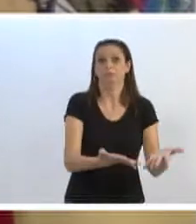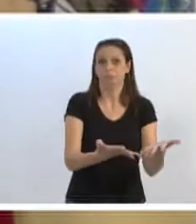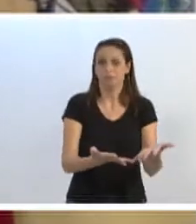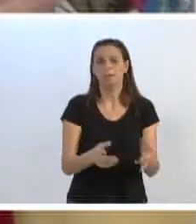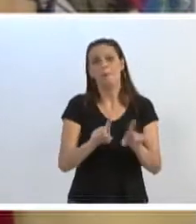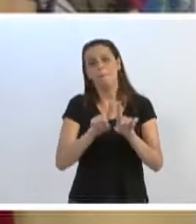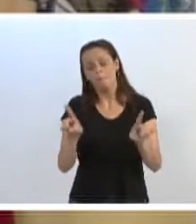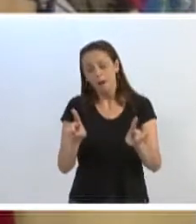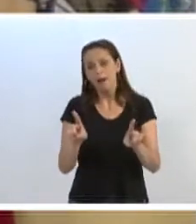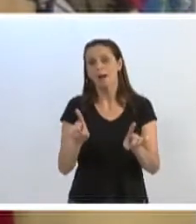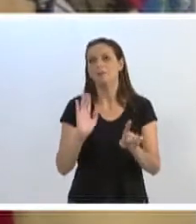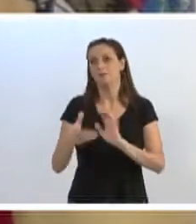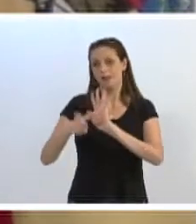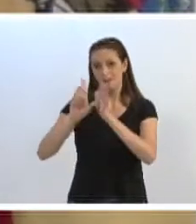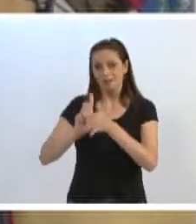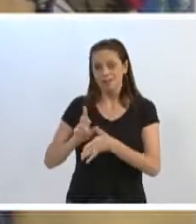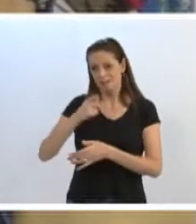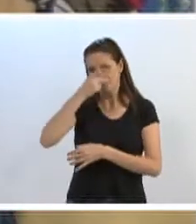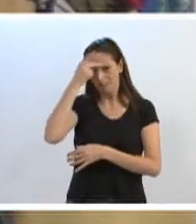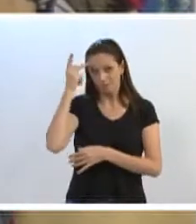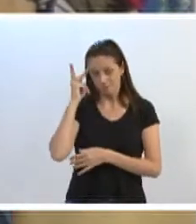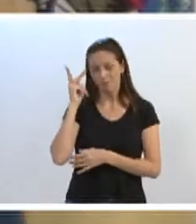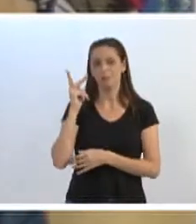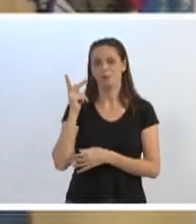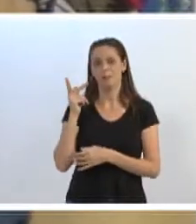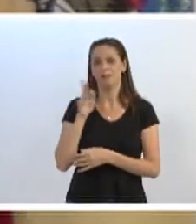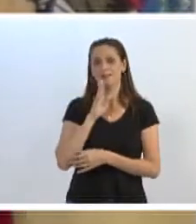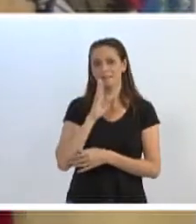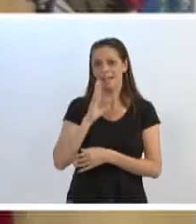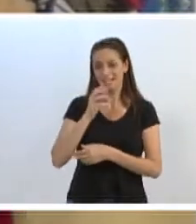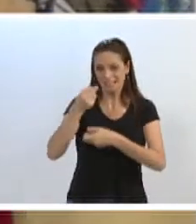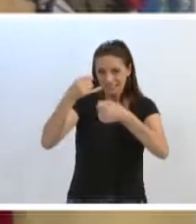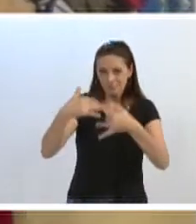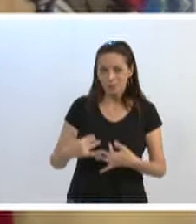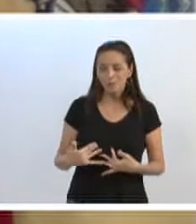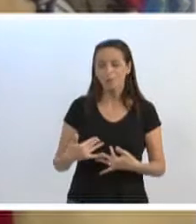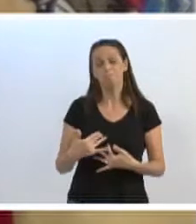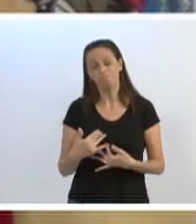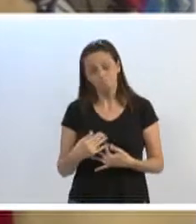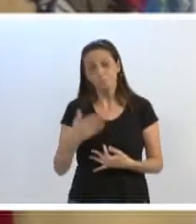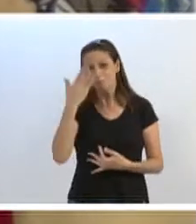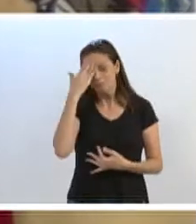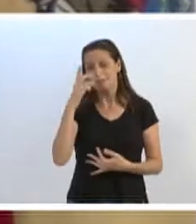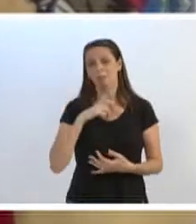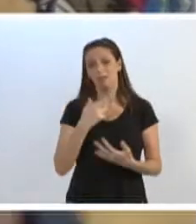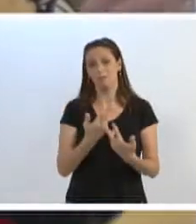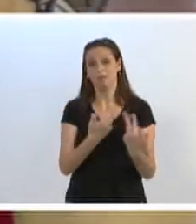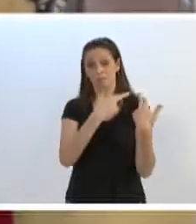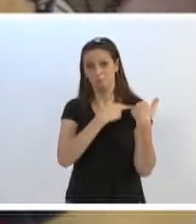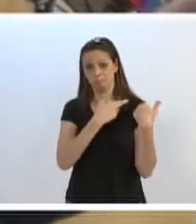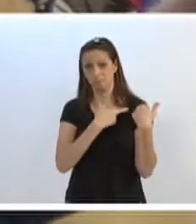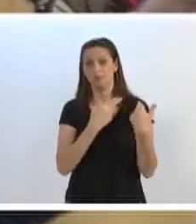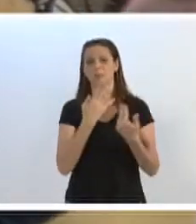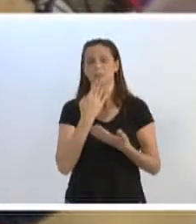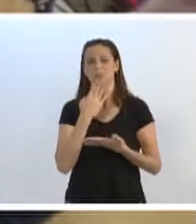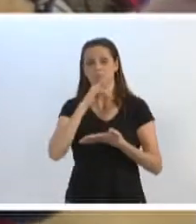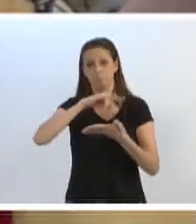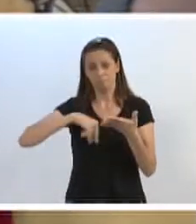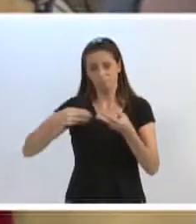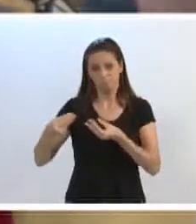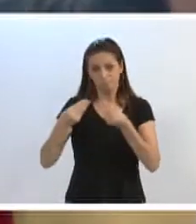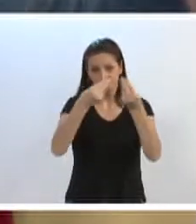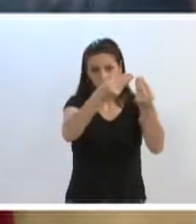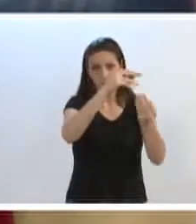ser, como foi apresentado nessa casa hoje à tarde. Inclusive, eu acho que a gente tem uma responsabilidade de mandar requerimento para a Prefeitura em relação aqui